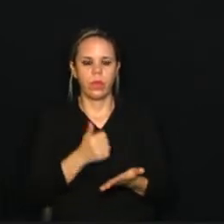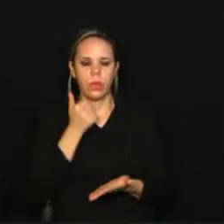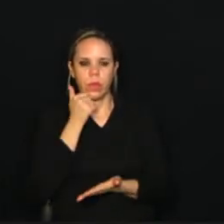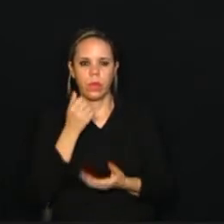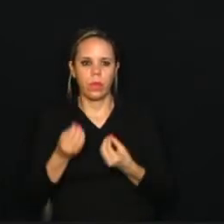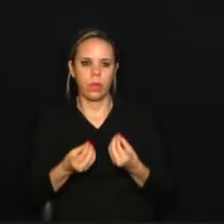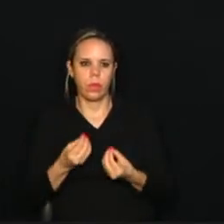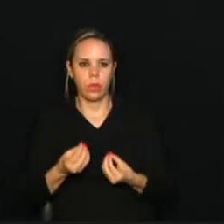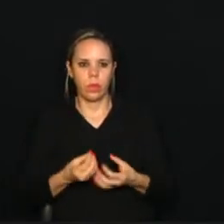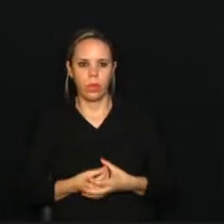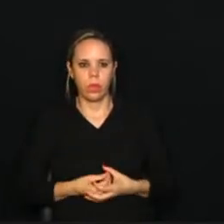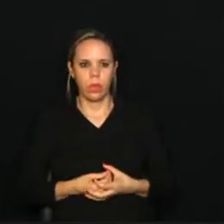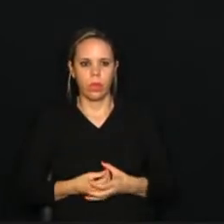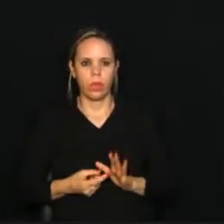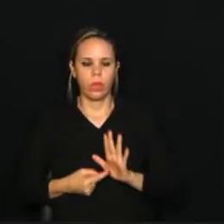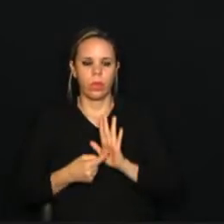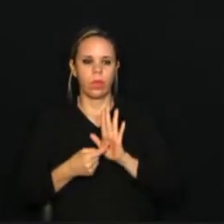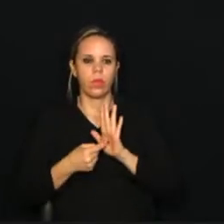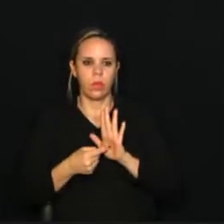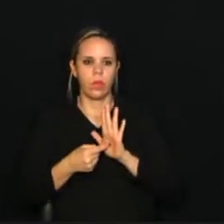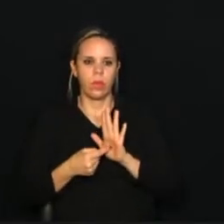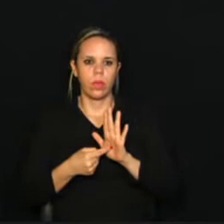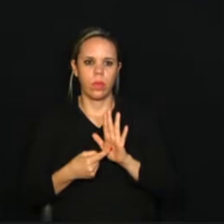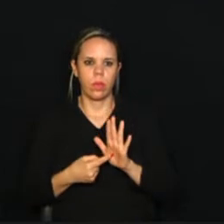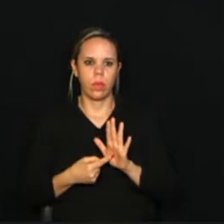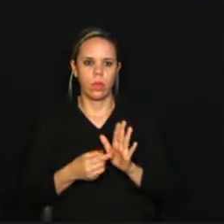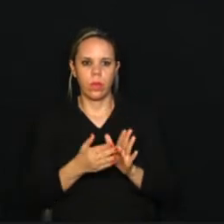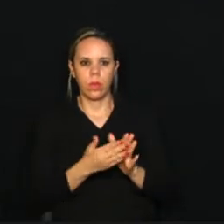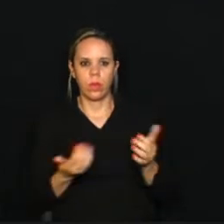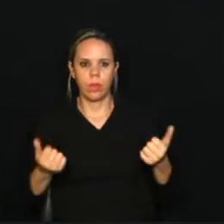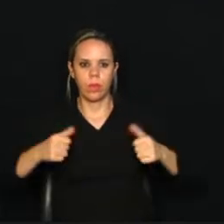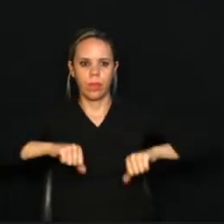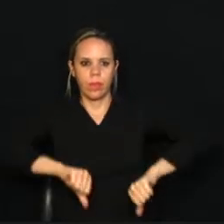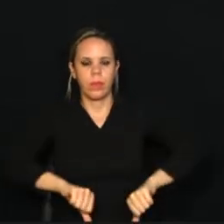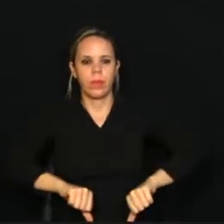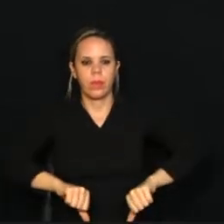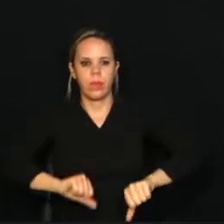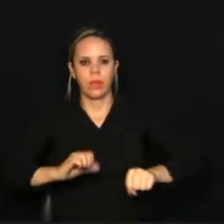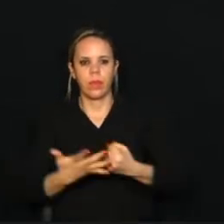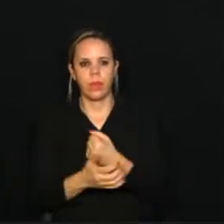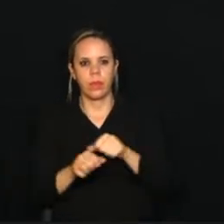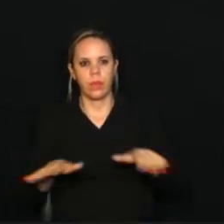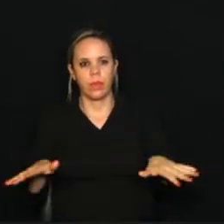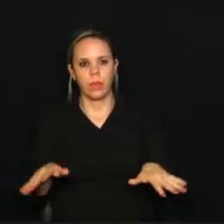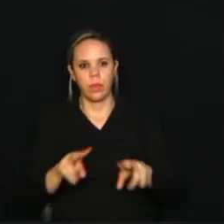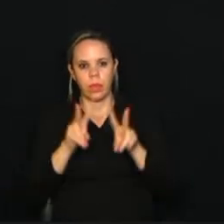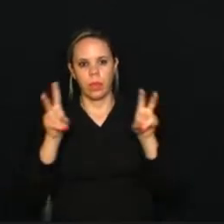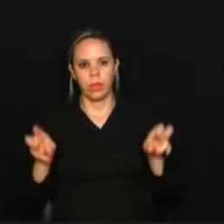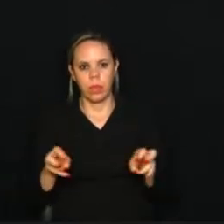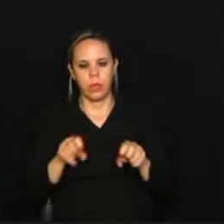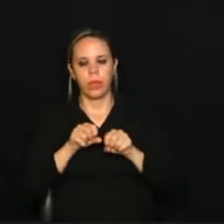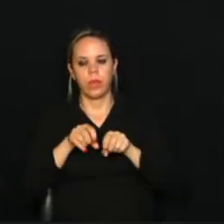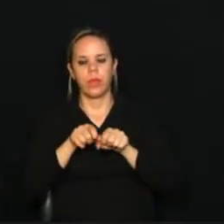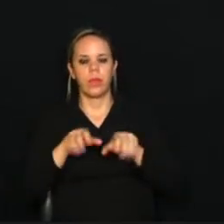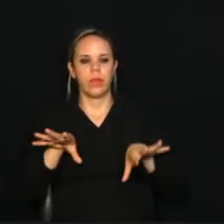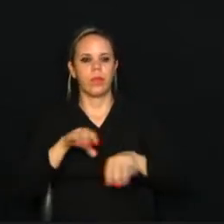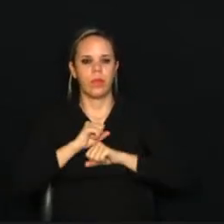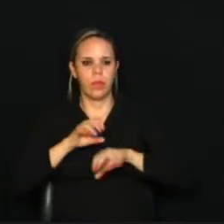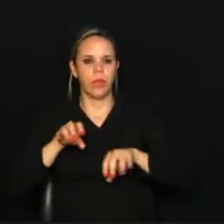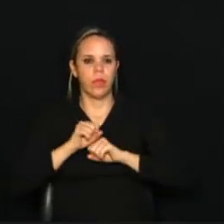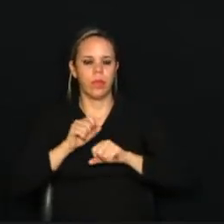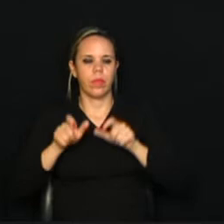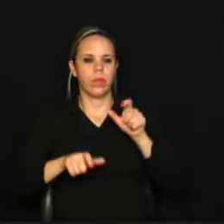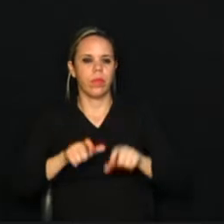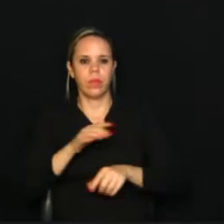inclusive, apontando que estaríamos no pior momento da pandemia em termos de contágio, né? E que